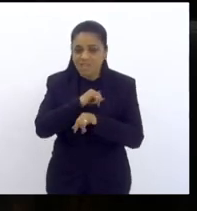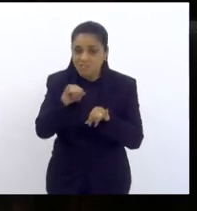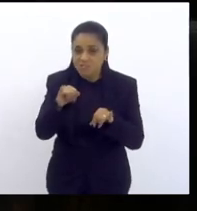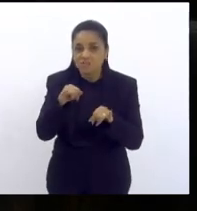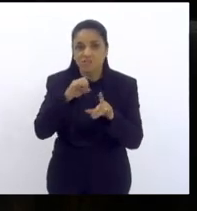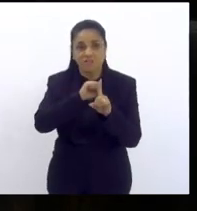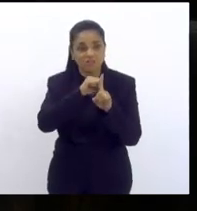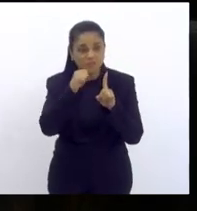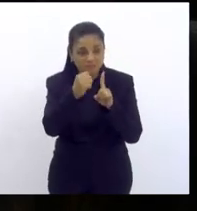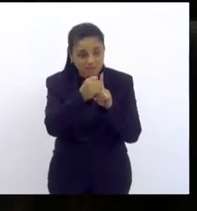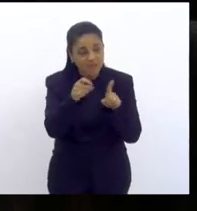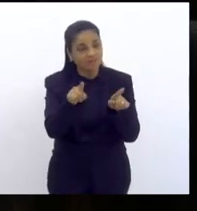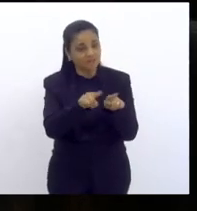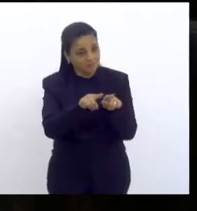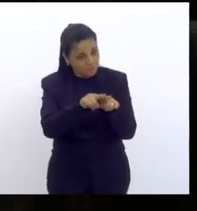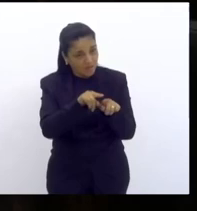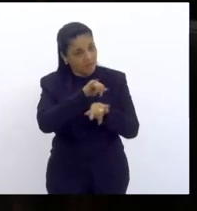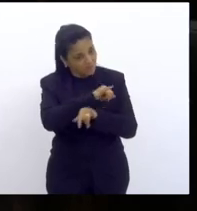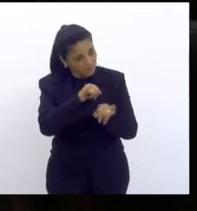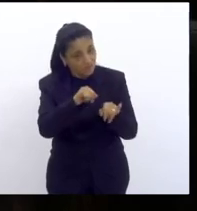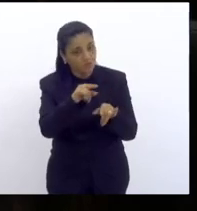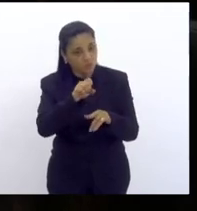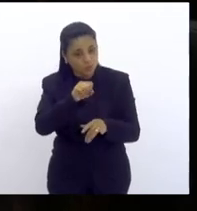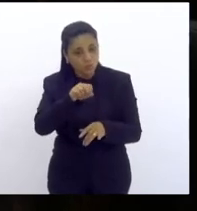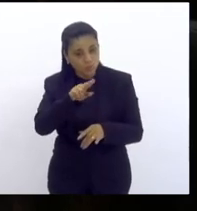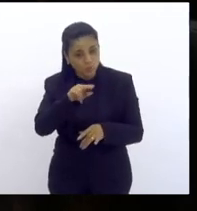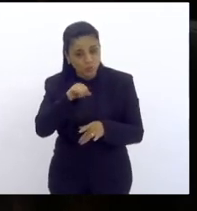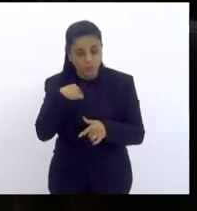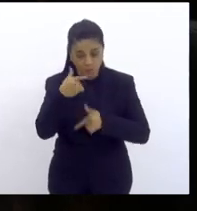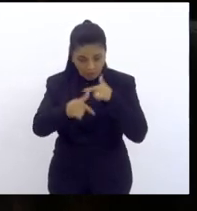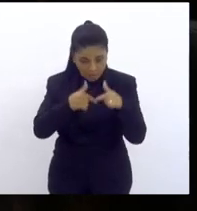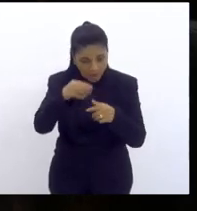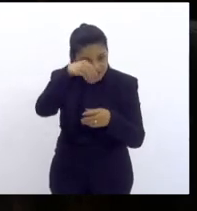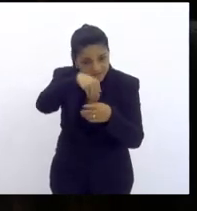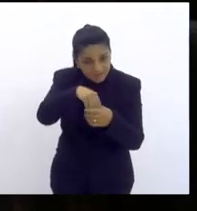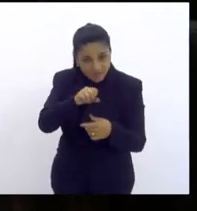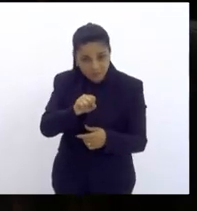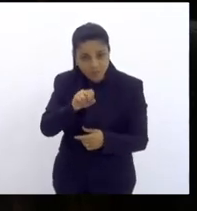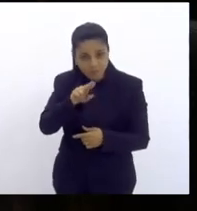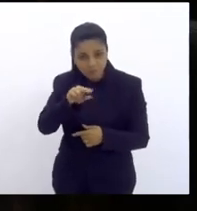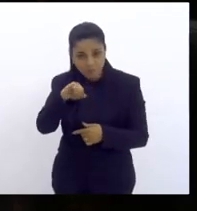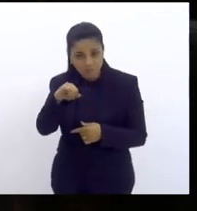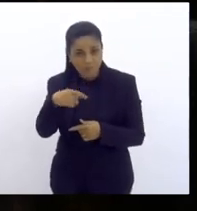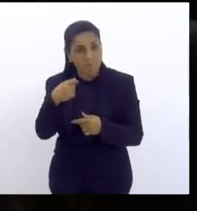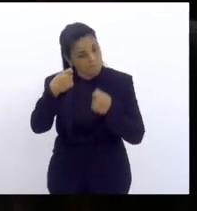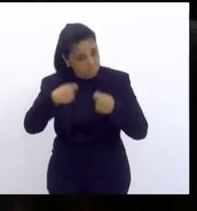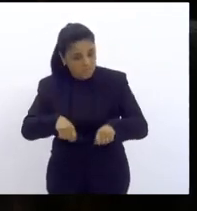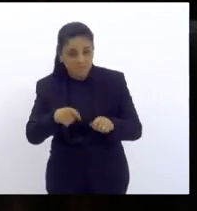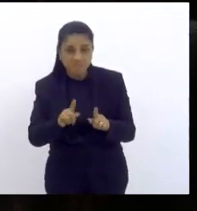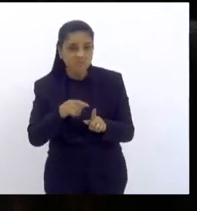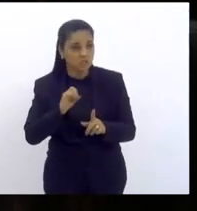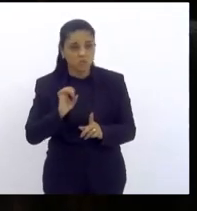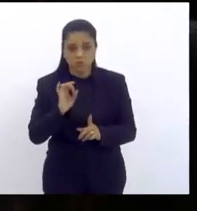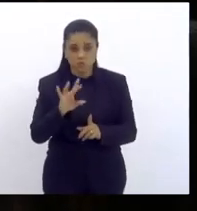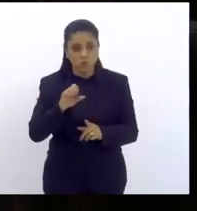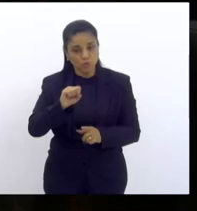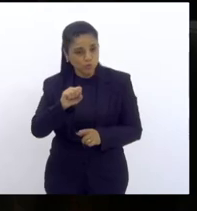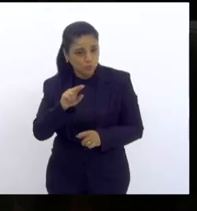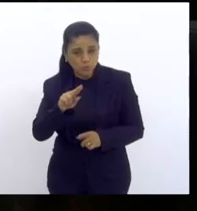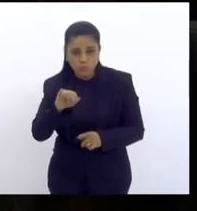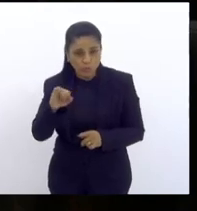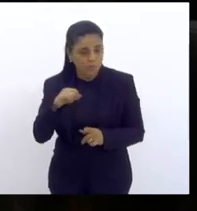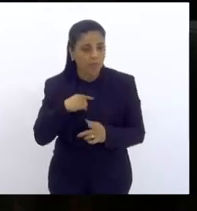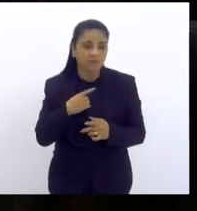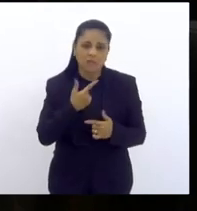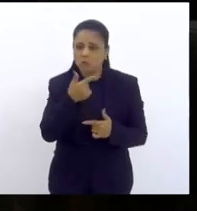é de vocês também porque o trabalho que nós realizamos é um trabalho necessário Não só a suipa com Os